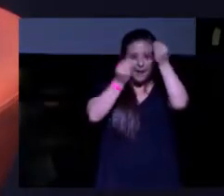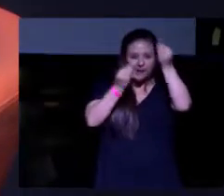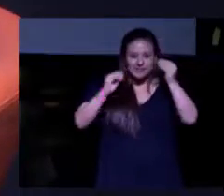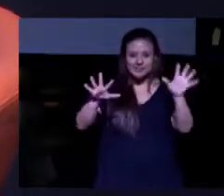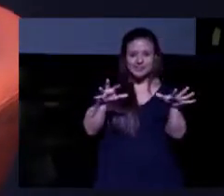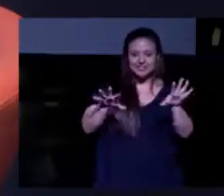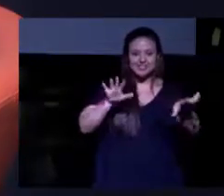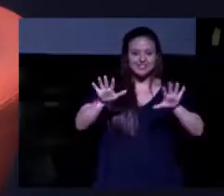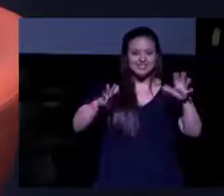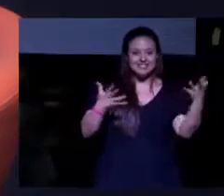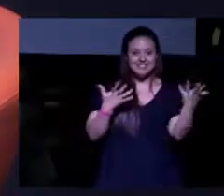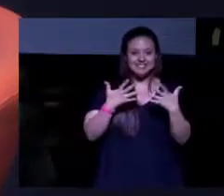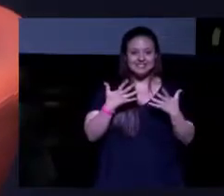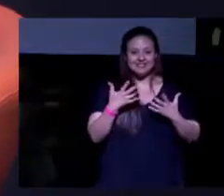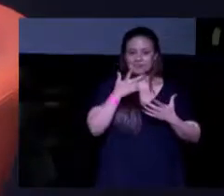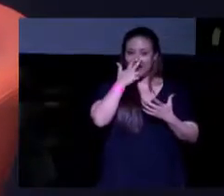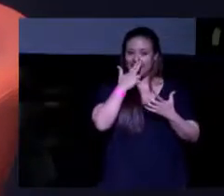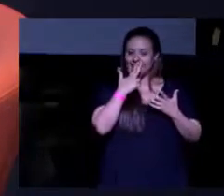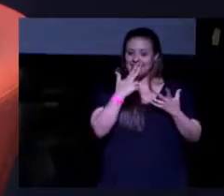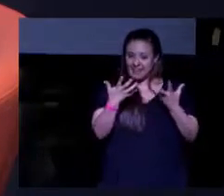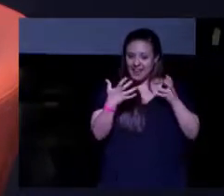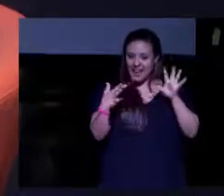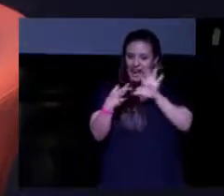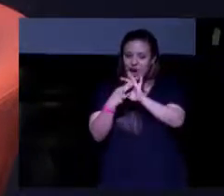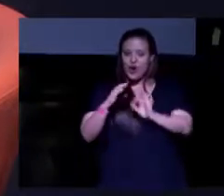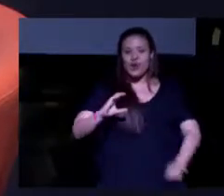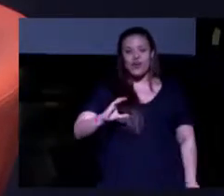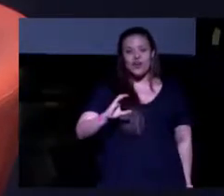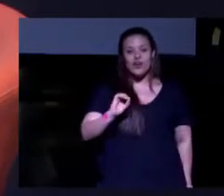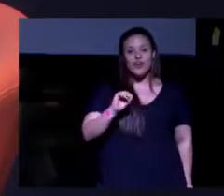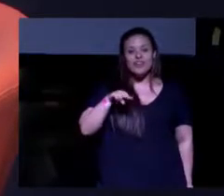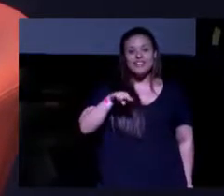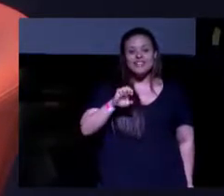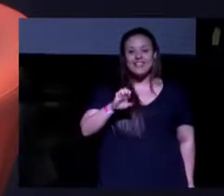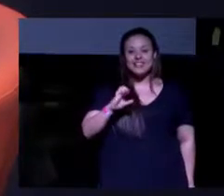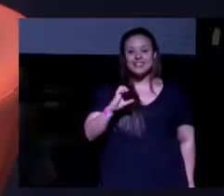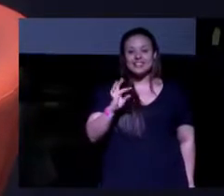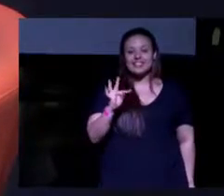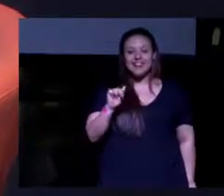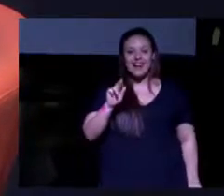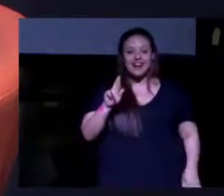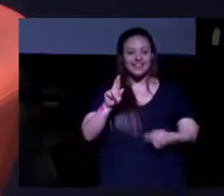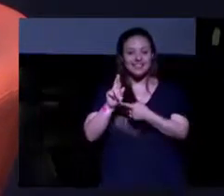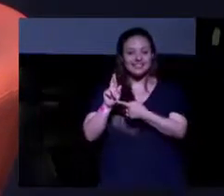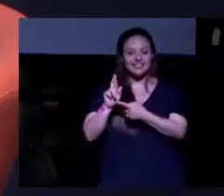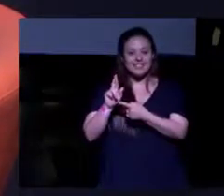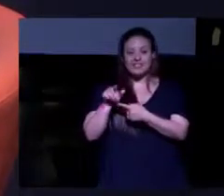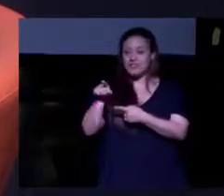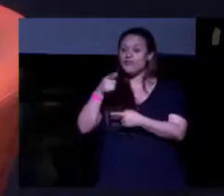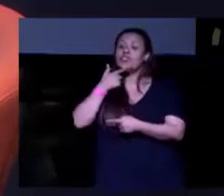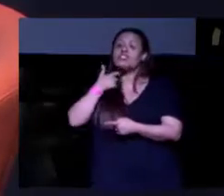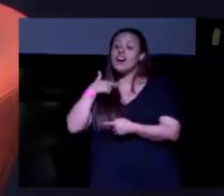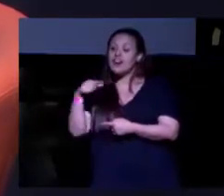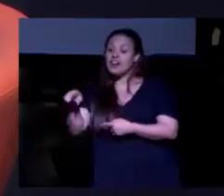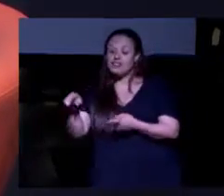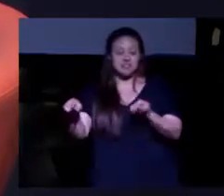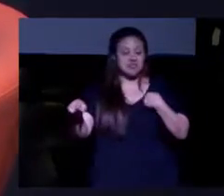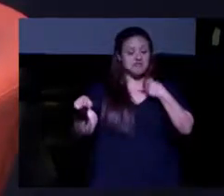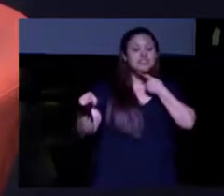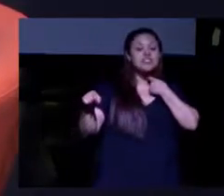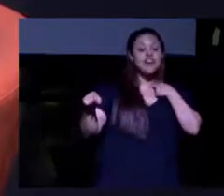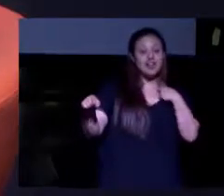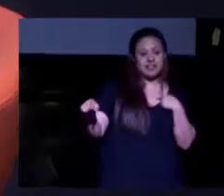pessoas que também estão a fim de fazer. Então, a dica para esse professor é: crie espaço onde as pessoas se